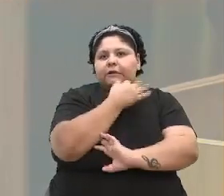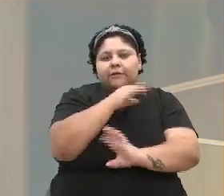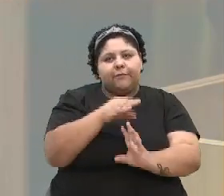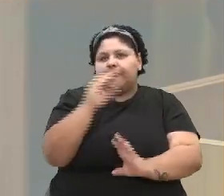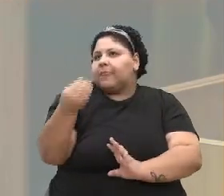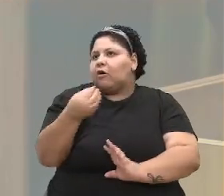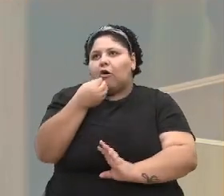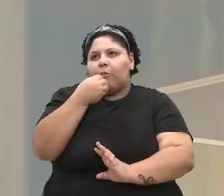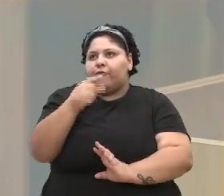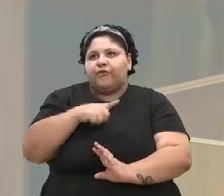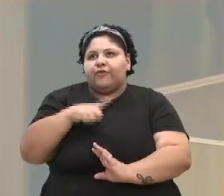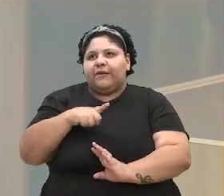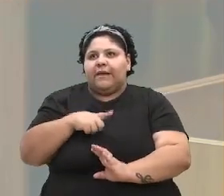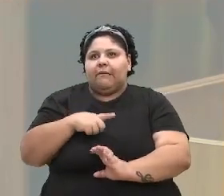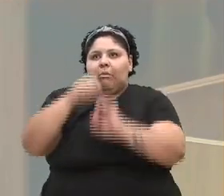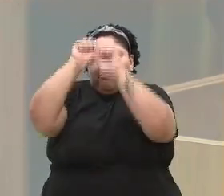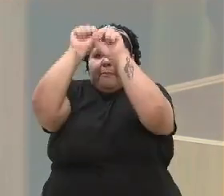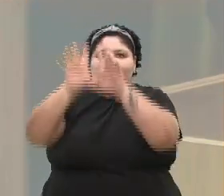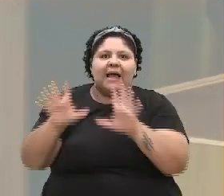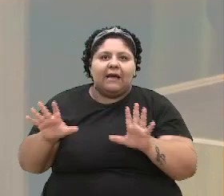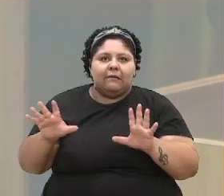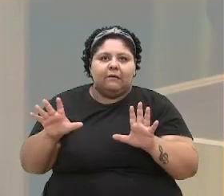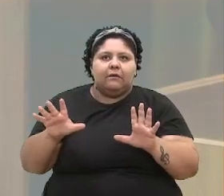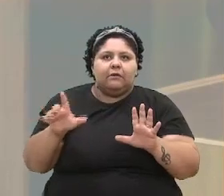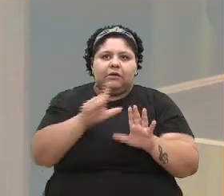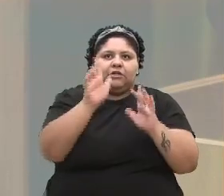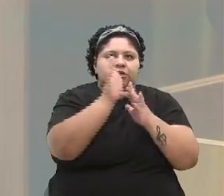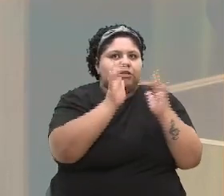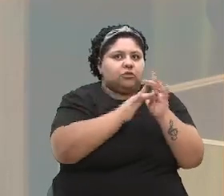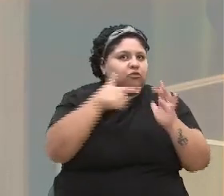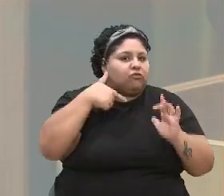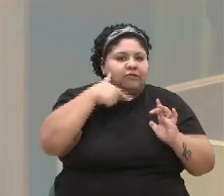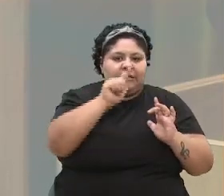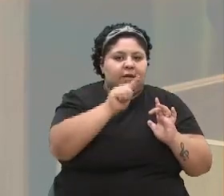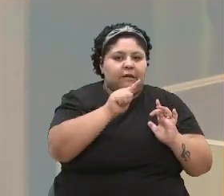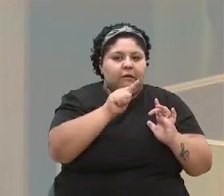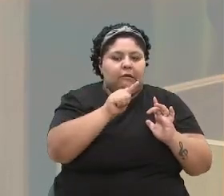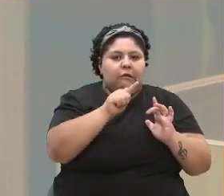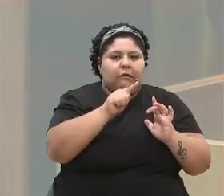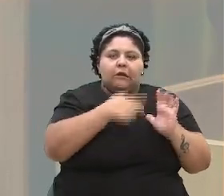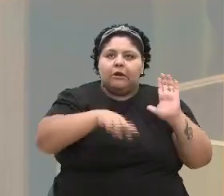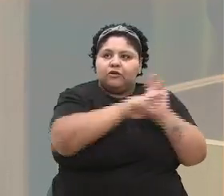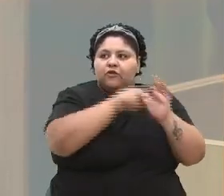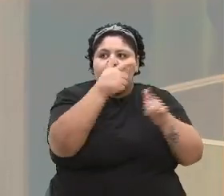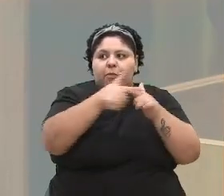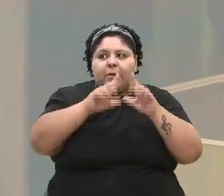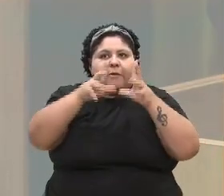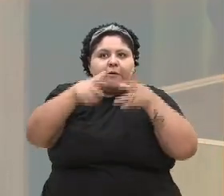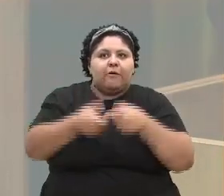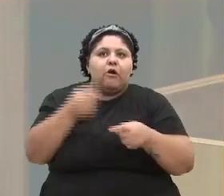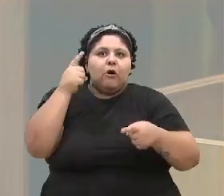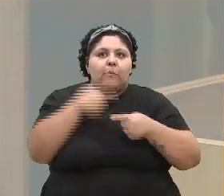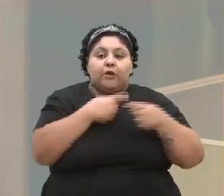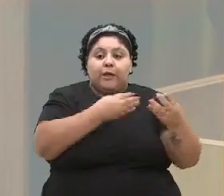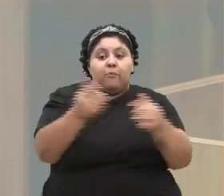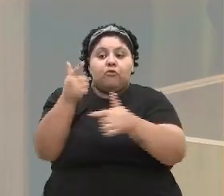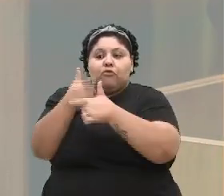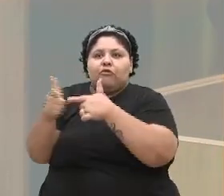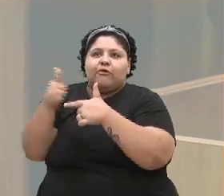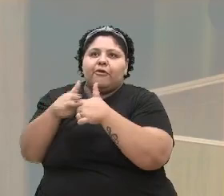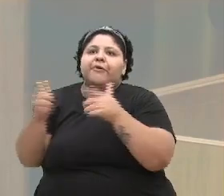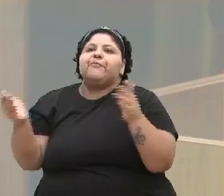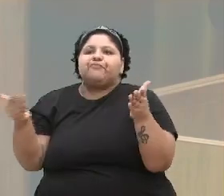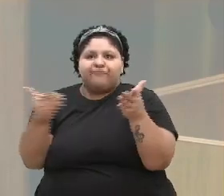existe milagre. Nem Jesus Cristo consegue resolver o problema de todo mundo. Porque é tantos problemas que até Jesus